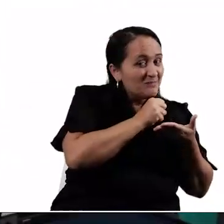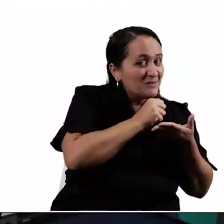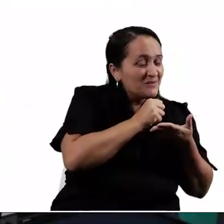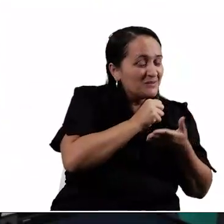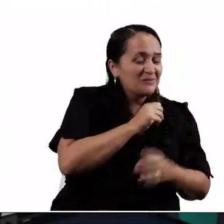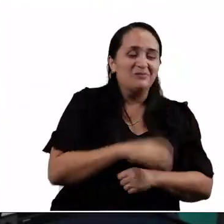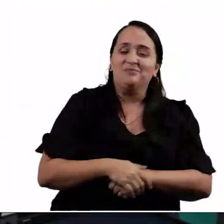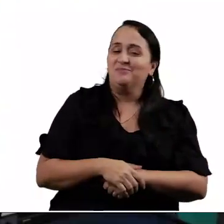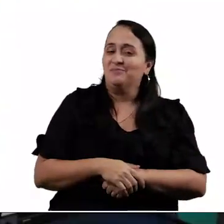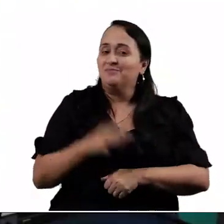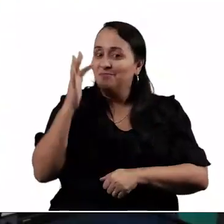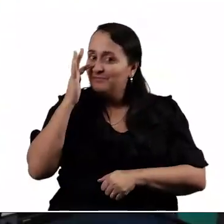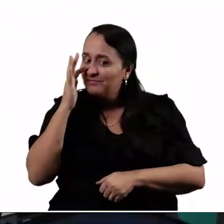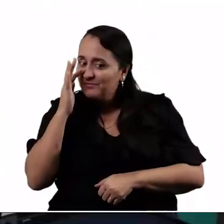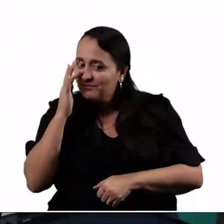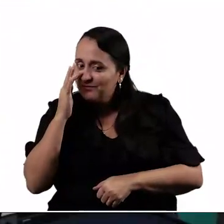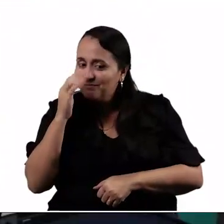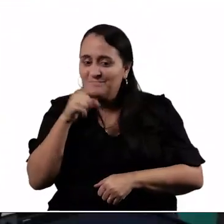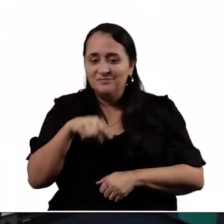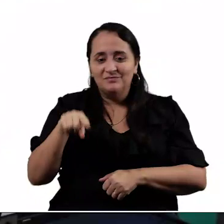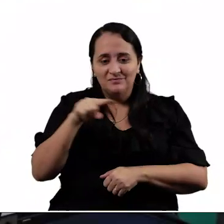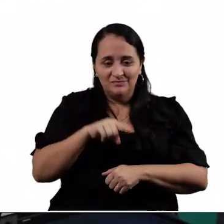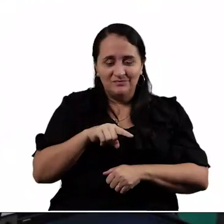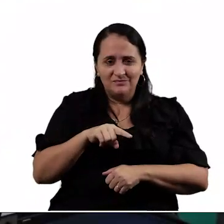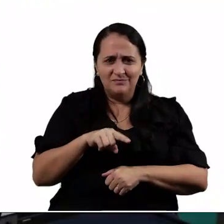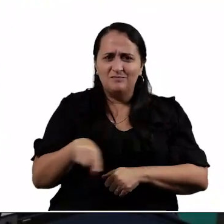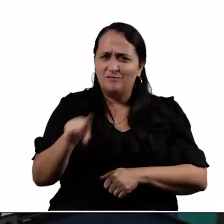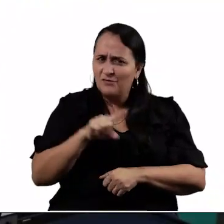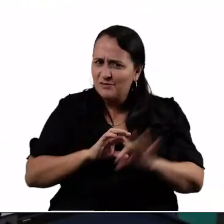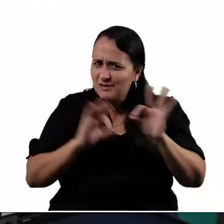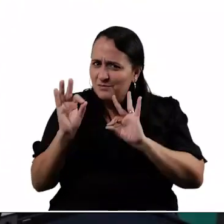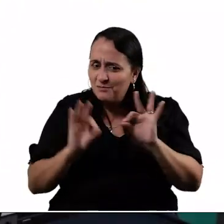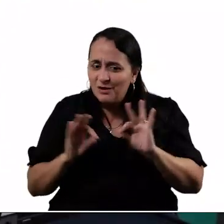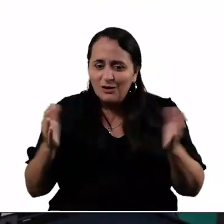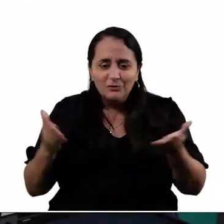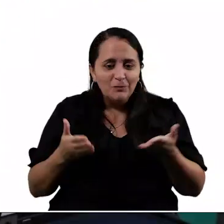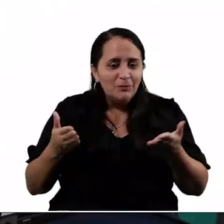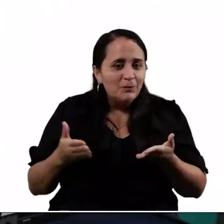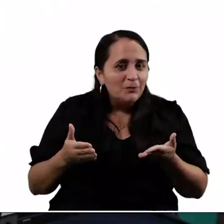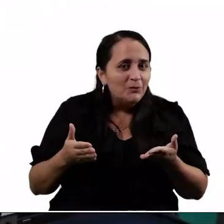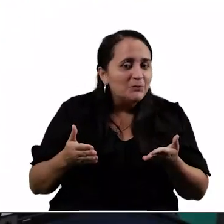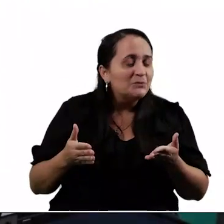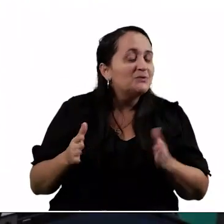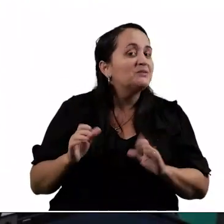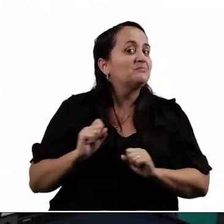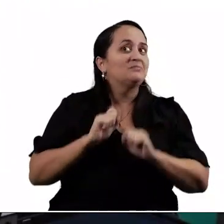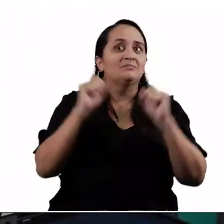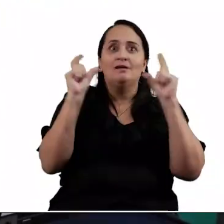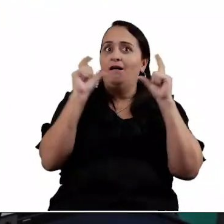então meus alunos estão preparados para nossa aula de hoje hoje vai ser suspense